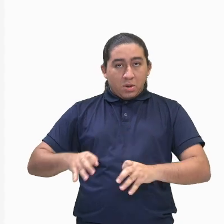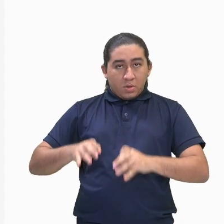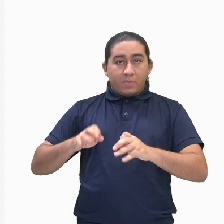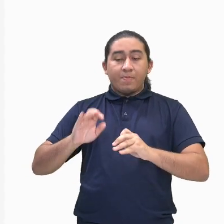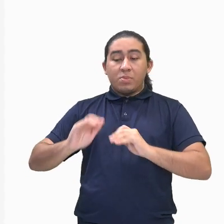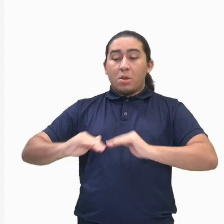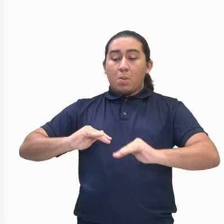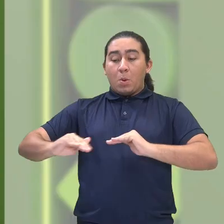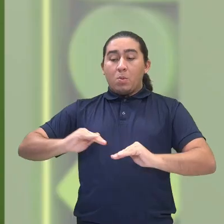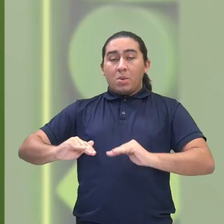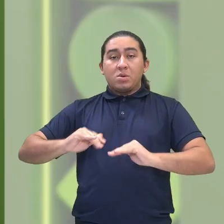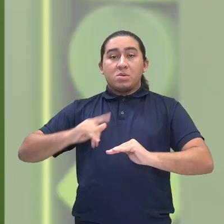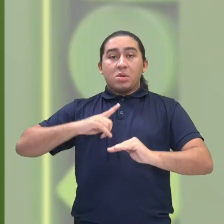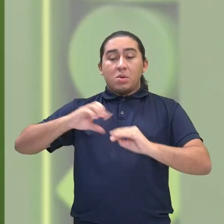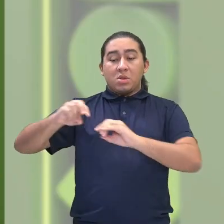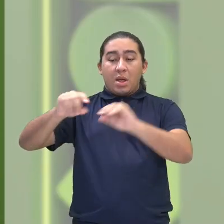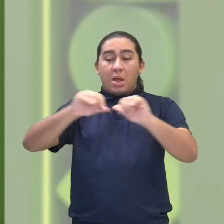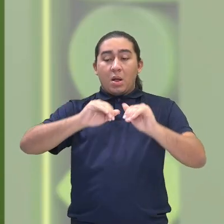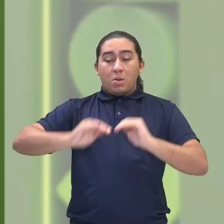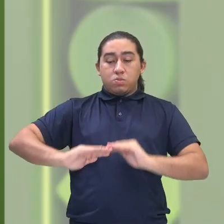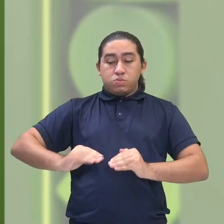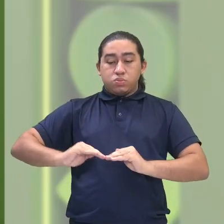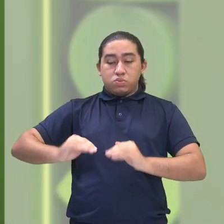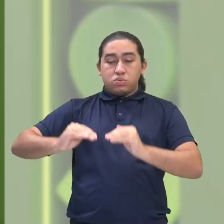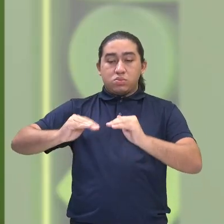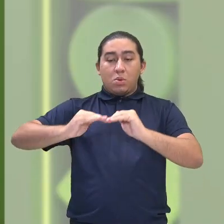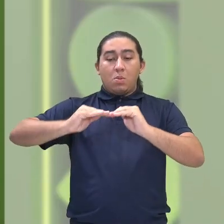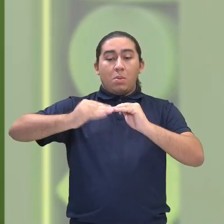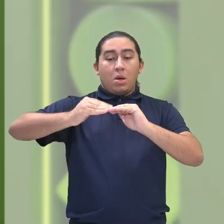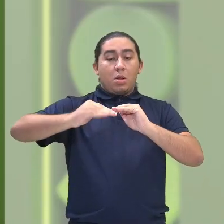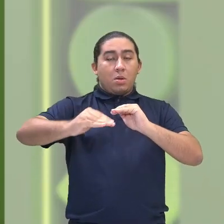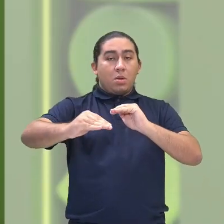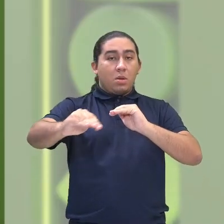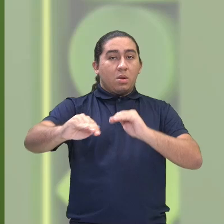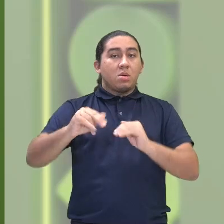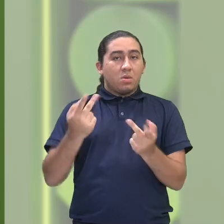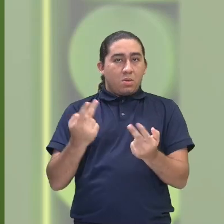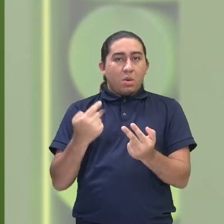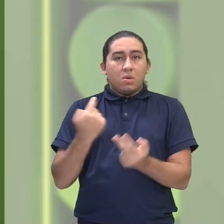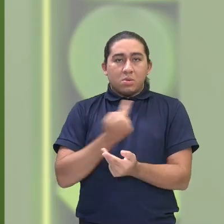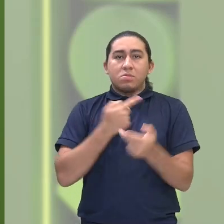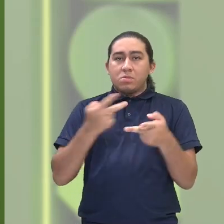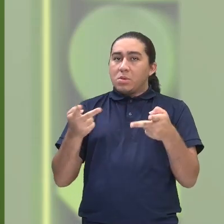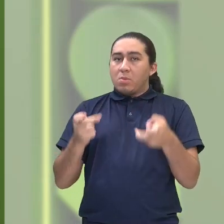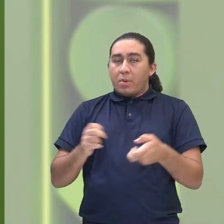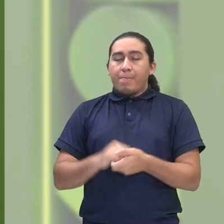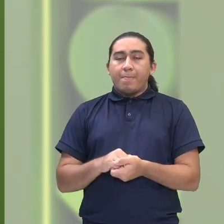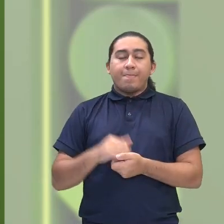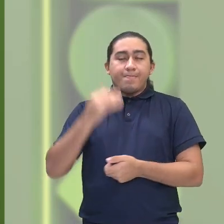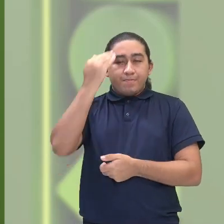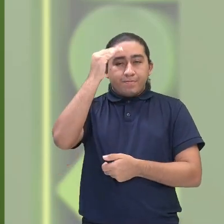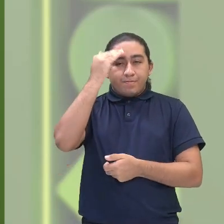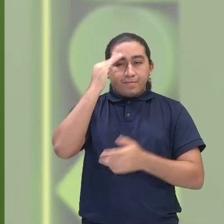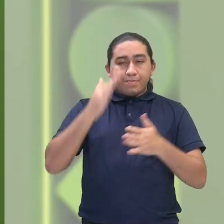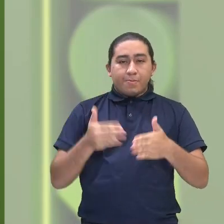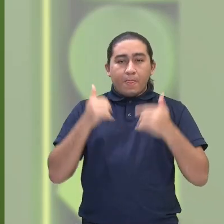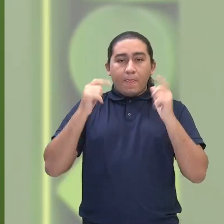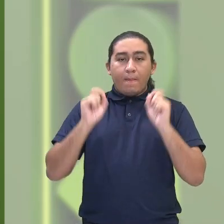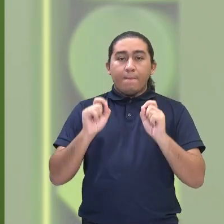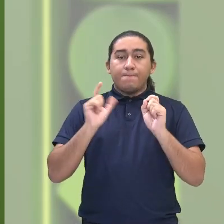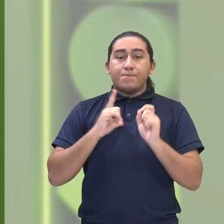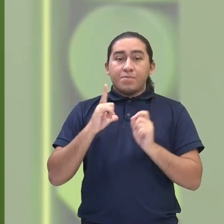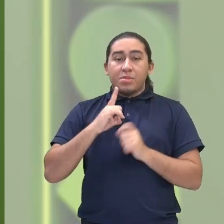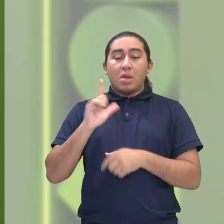vai refletir lá na superfície da Terra, que é o epicentro, como a gente observou. Para a gente entender um pouco mais sobre o